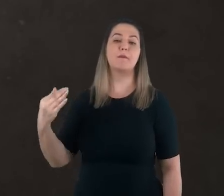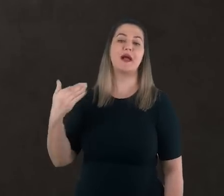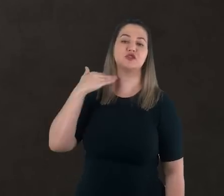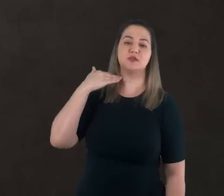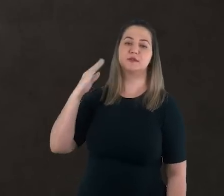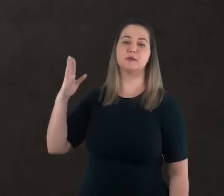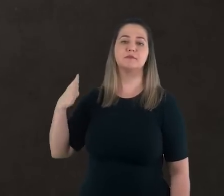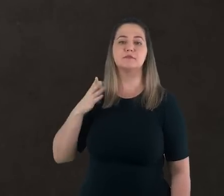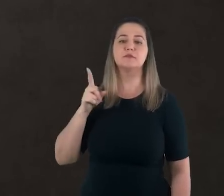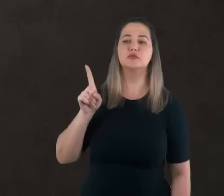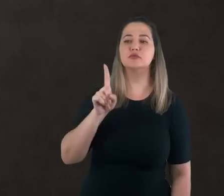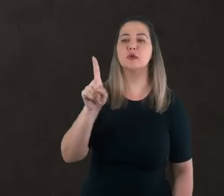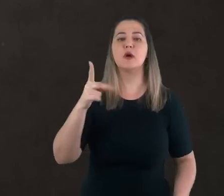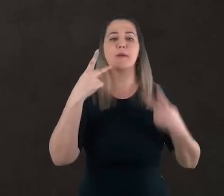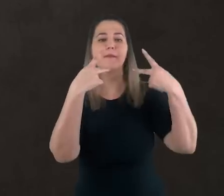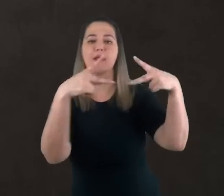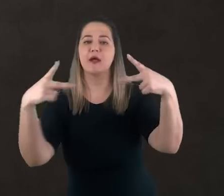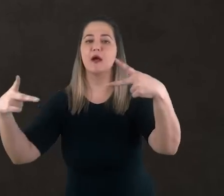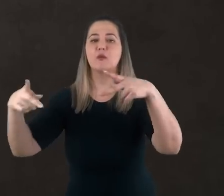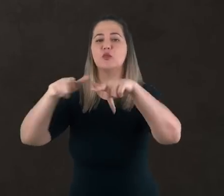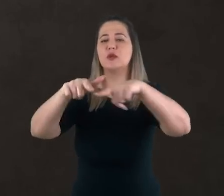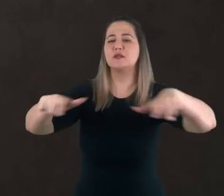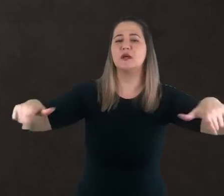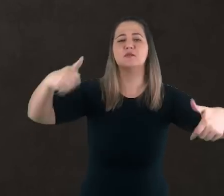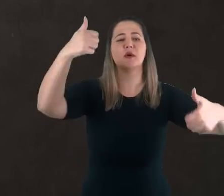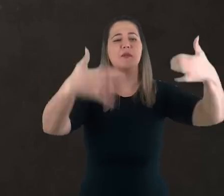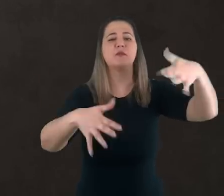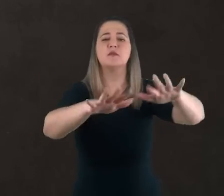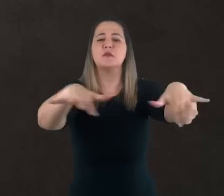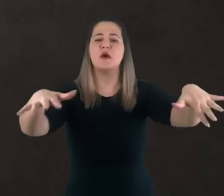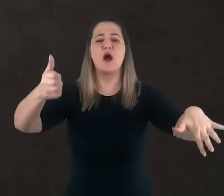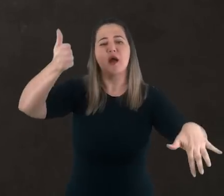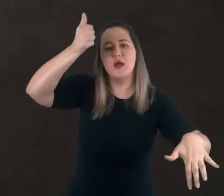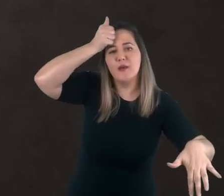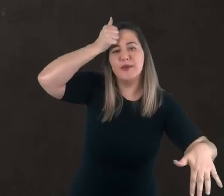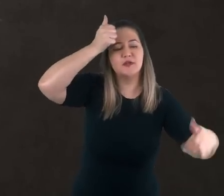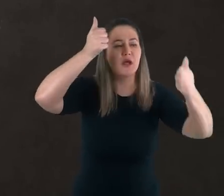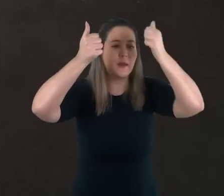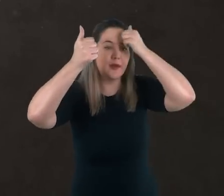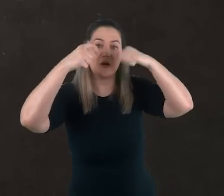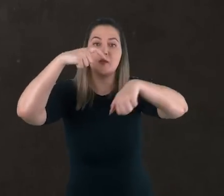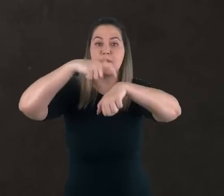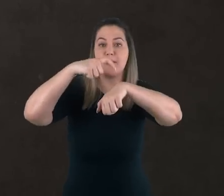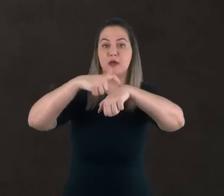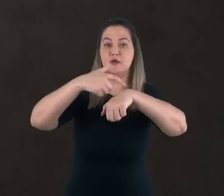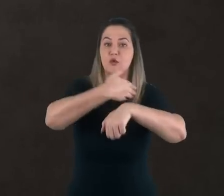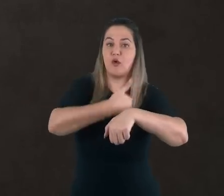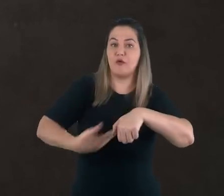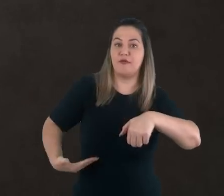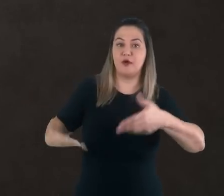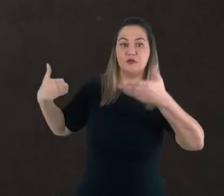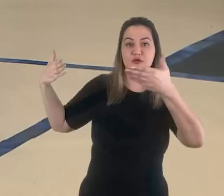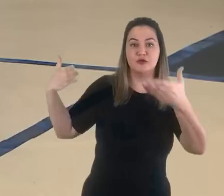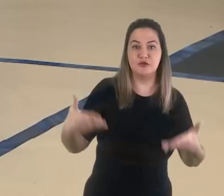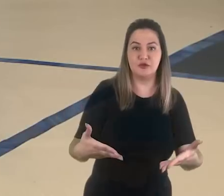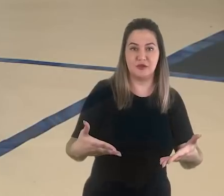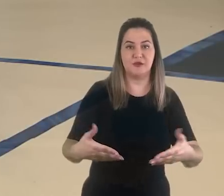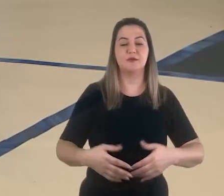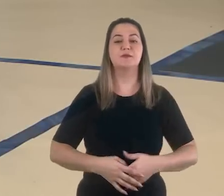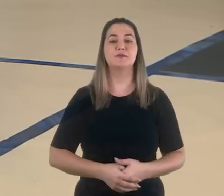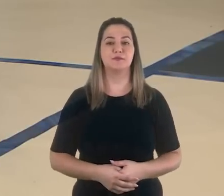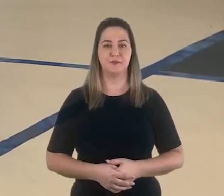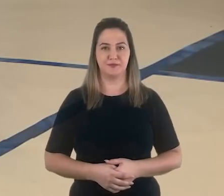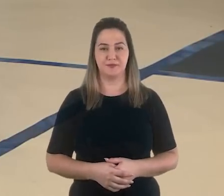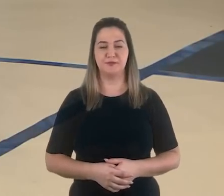e dizendo: arrependei-vos, porque é chegado o reino dos céus. Mateus capítulo 3, versículos 1 e 2.